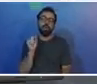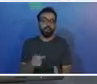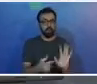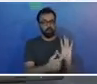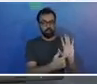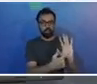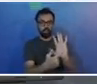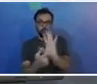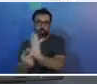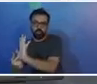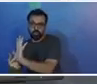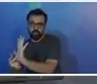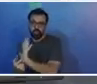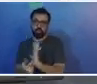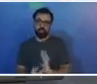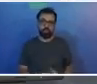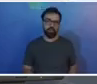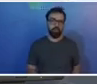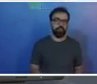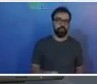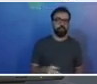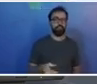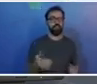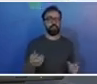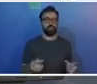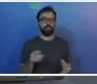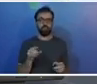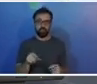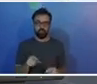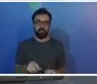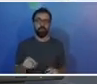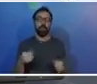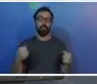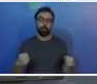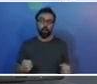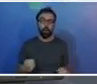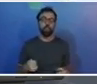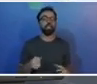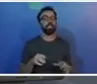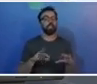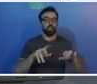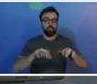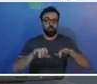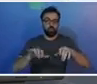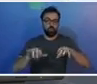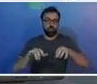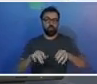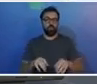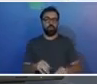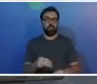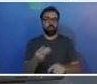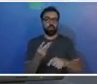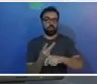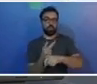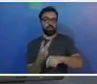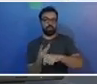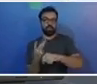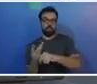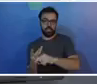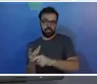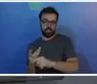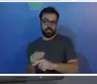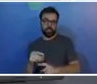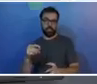Qualquer lugar é só entrar no site da prefeitura, no site do governo estadual, que tem o que foi arrecadado, o valor